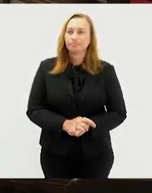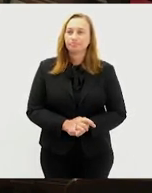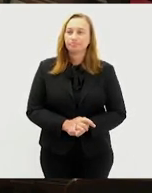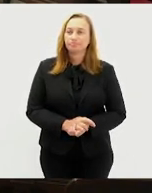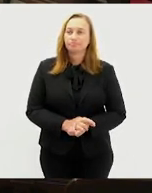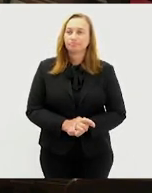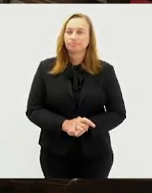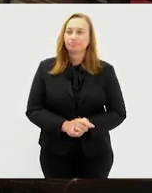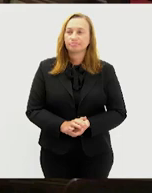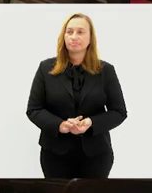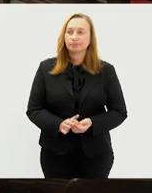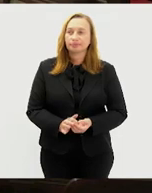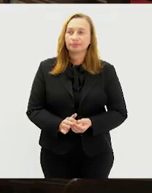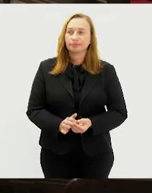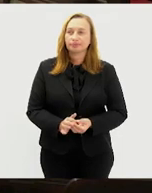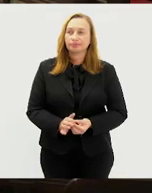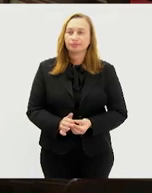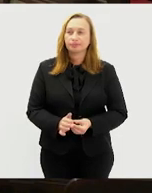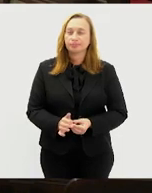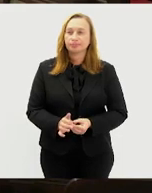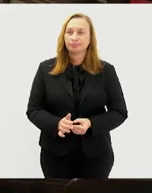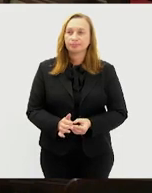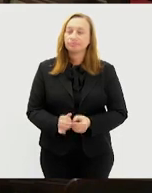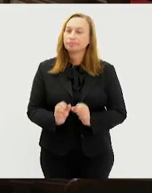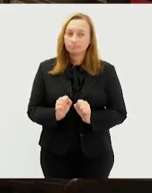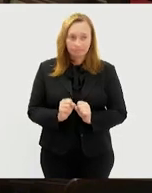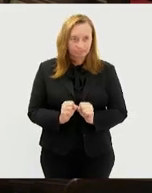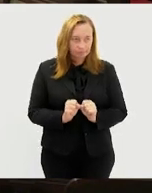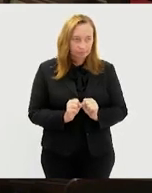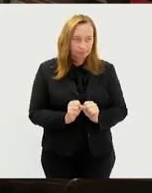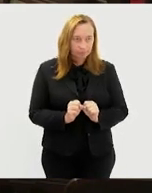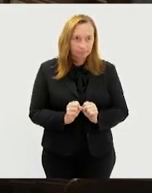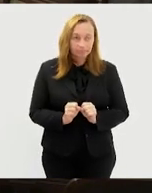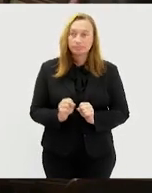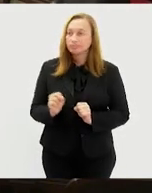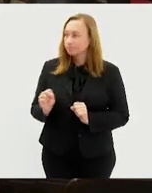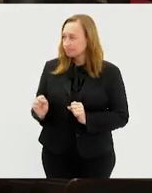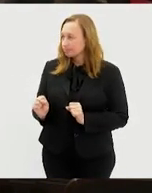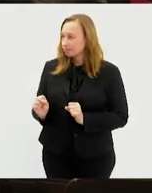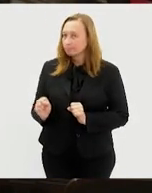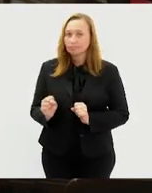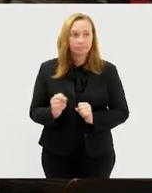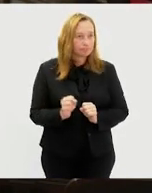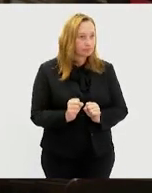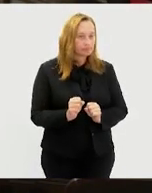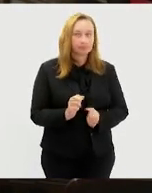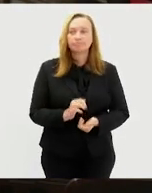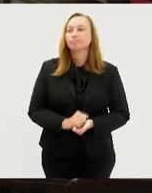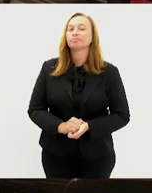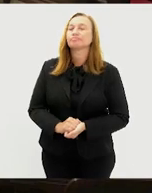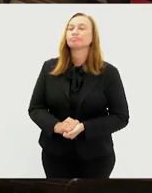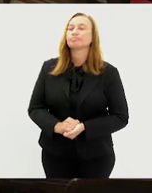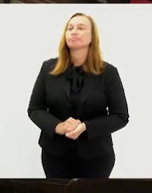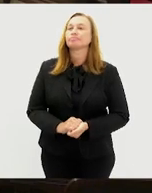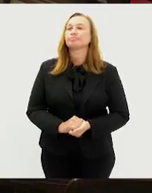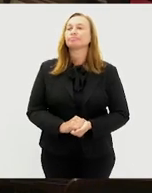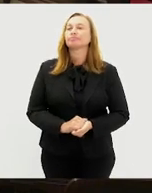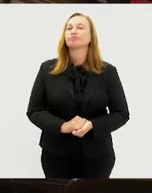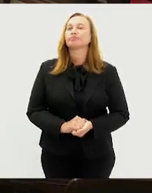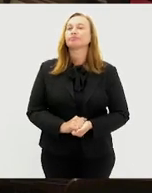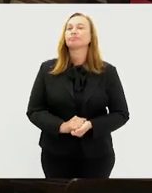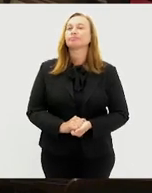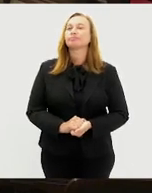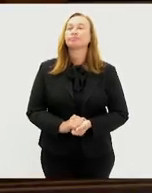agora pode Senor presidente da